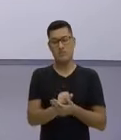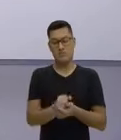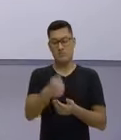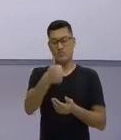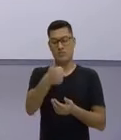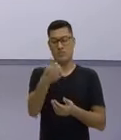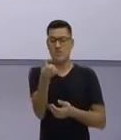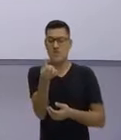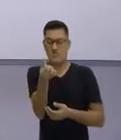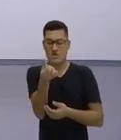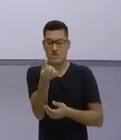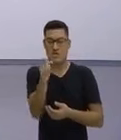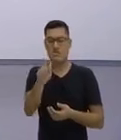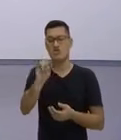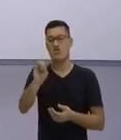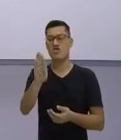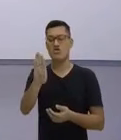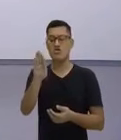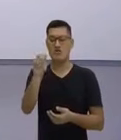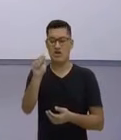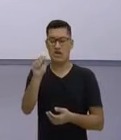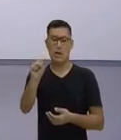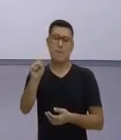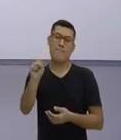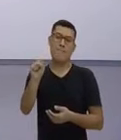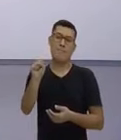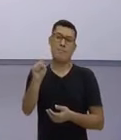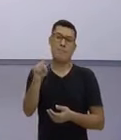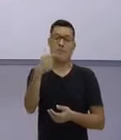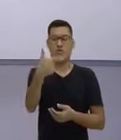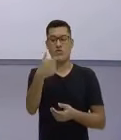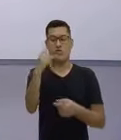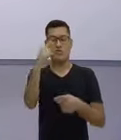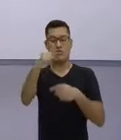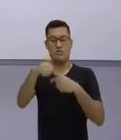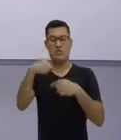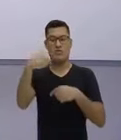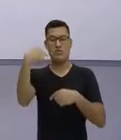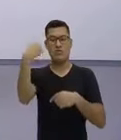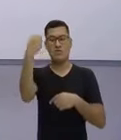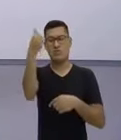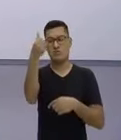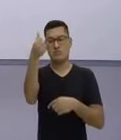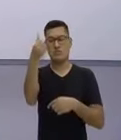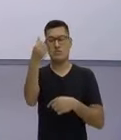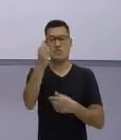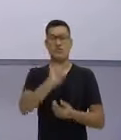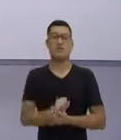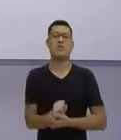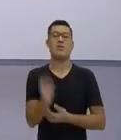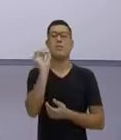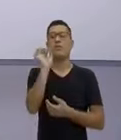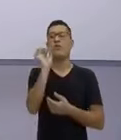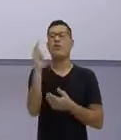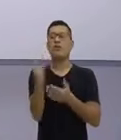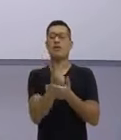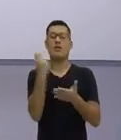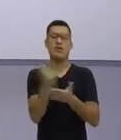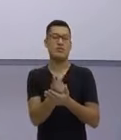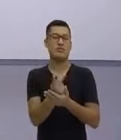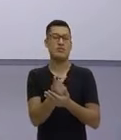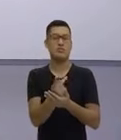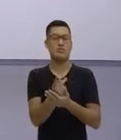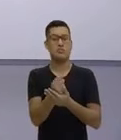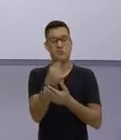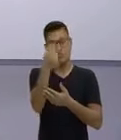então, é 16 vezes 2 vezes 2. Que vai ser 2 elevado a sexta. A sexta. Tá? Então, o que acontece? Essas